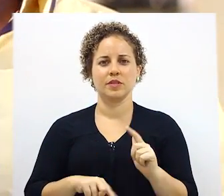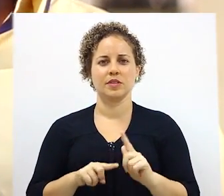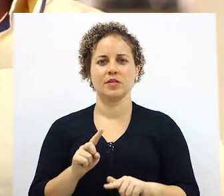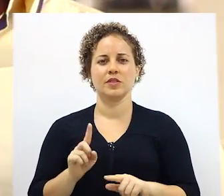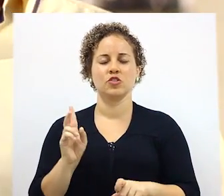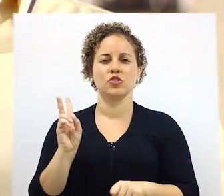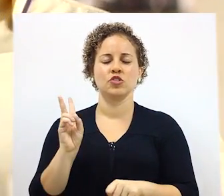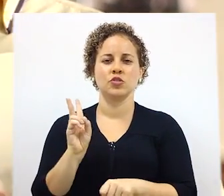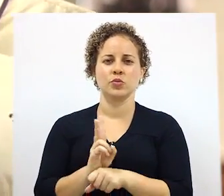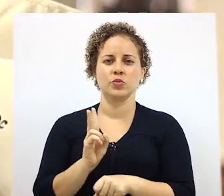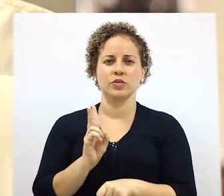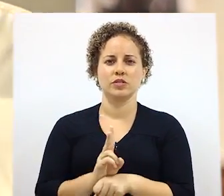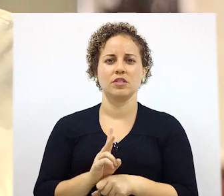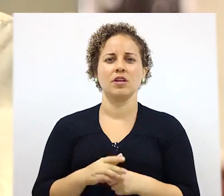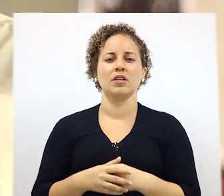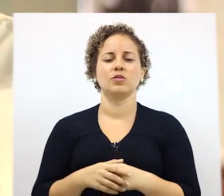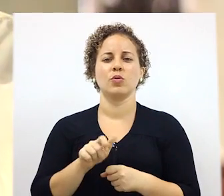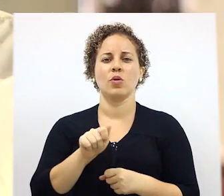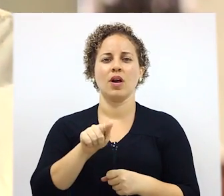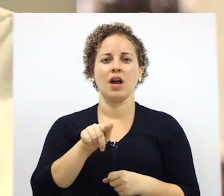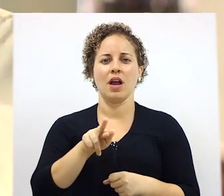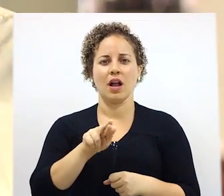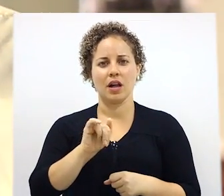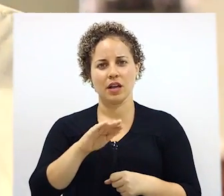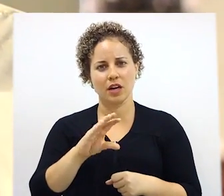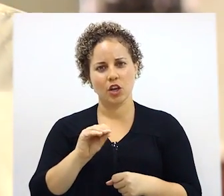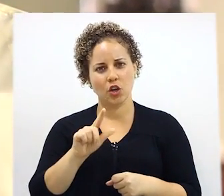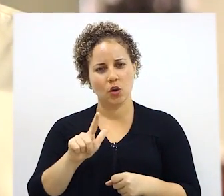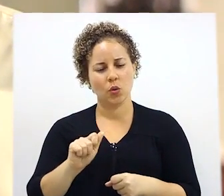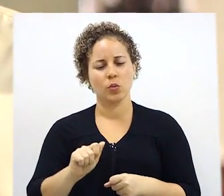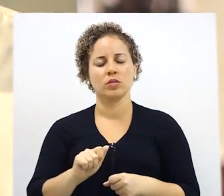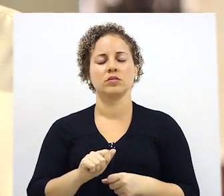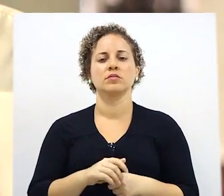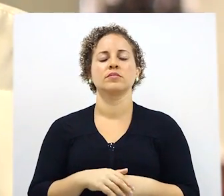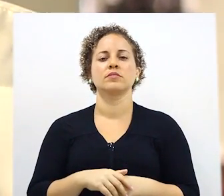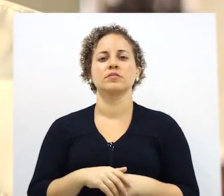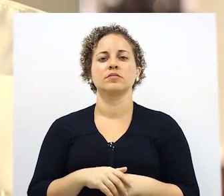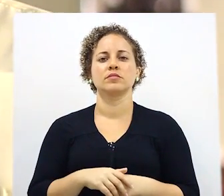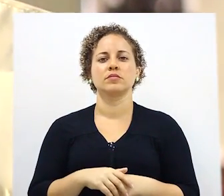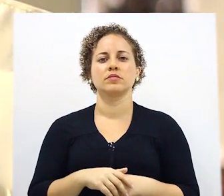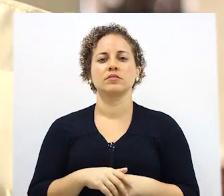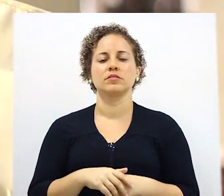defensivos agrícolas, para que o trabalhador, que a gente chama, né, um trabalhador um